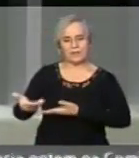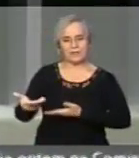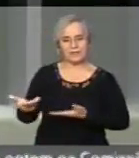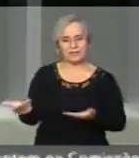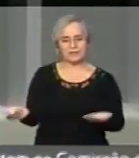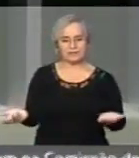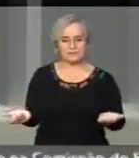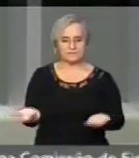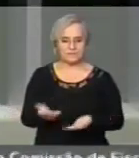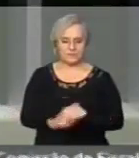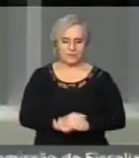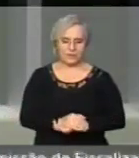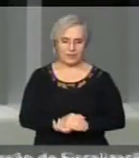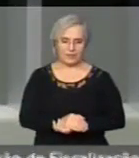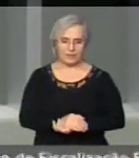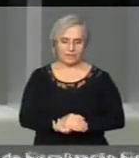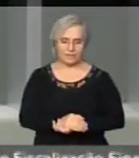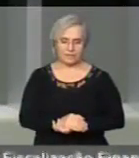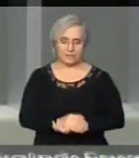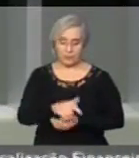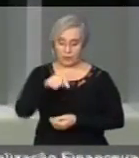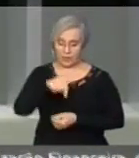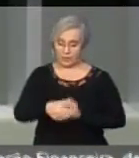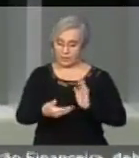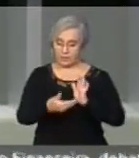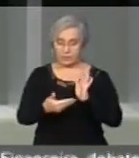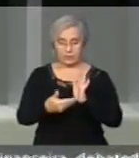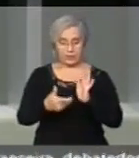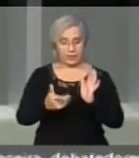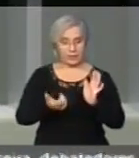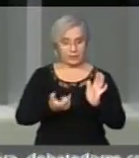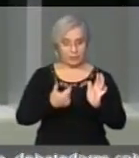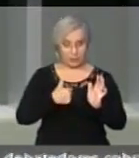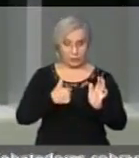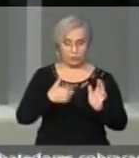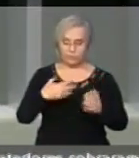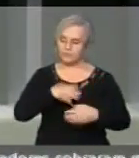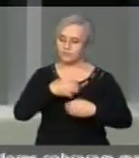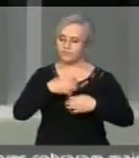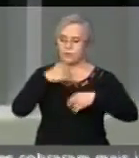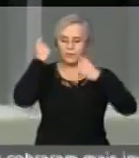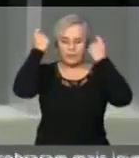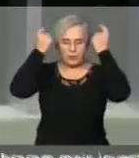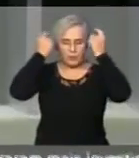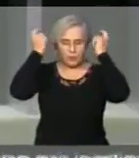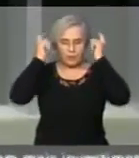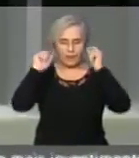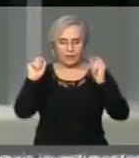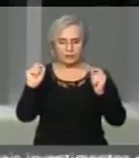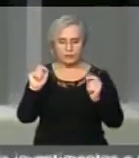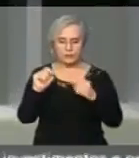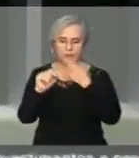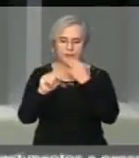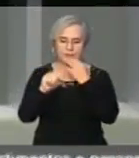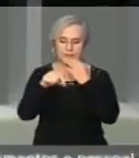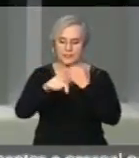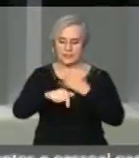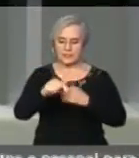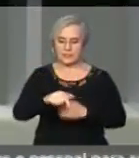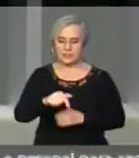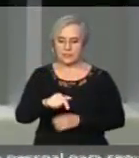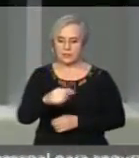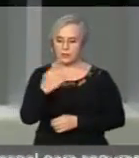mais algo que me preocupa aqui nessa casa. Há pouco um deputado, deputado Flavinho, chegou aqui defendendo o projeto e